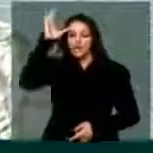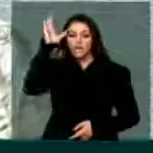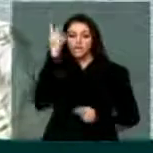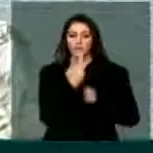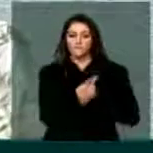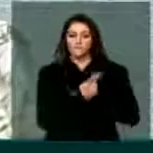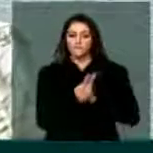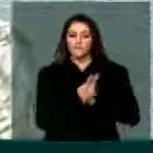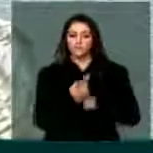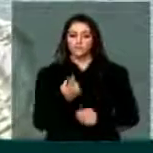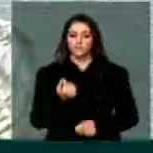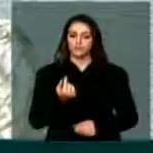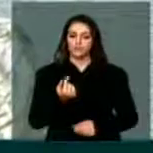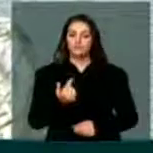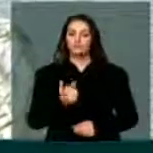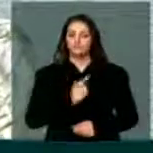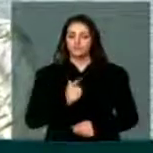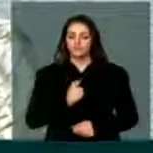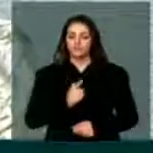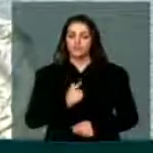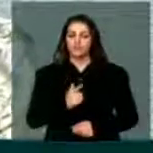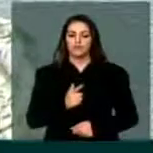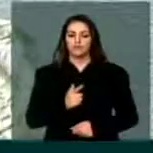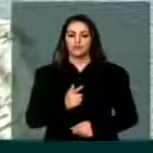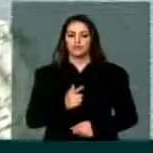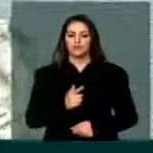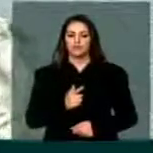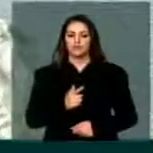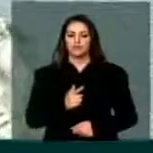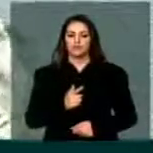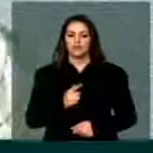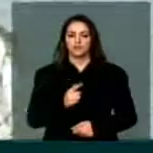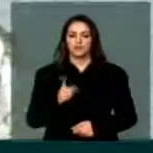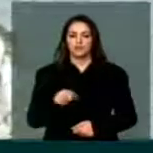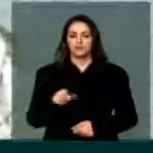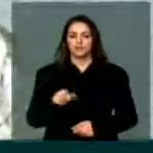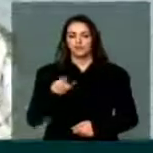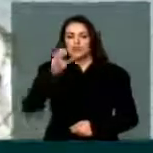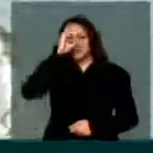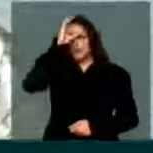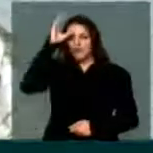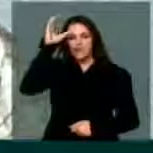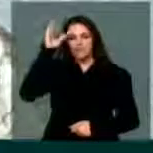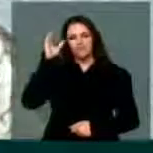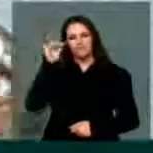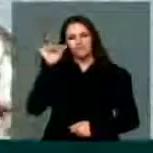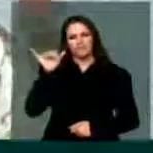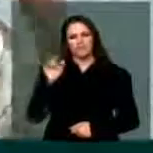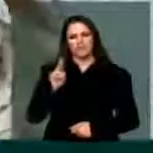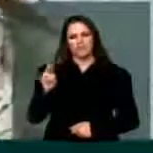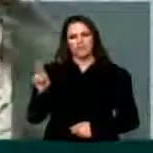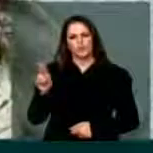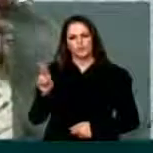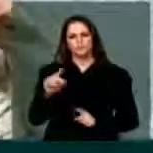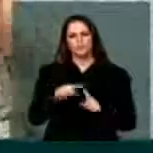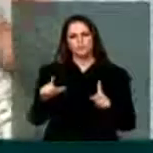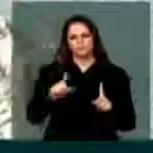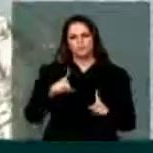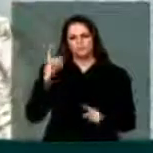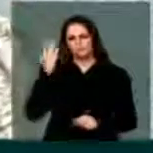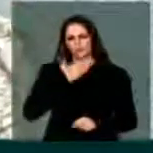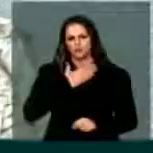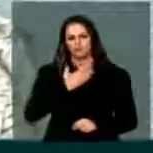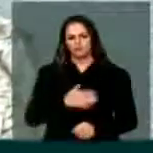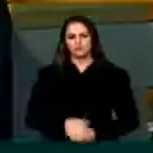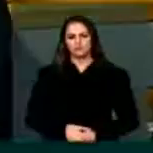empréstimo, cliente meu, a gente tem isso documentado. Quem que é esse cliente? É um cliente, eu preferi até não citar o nome, mas tem isso não. Para a Polícia